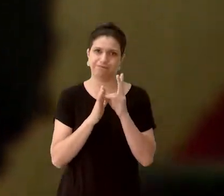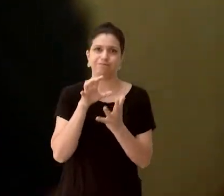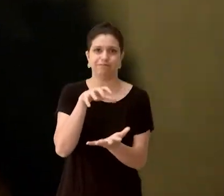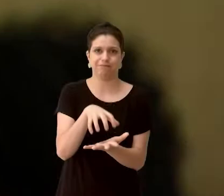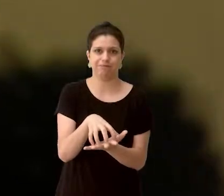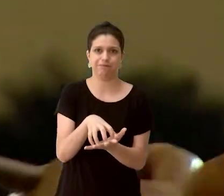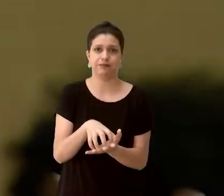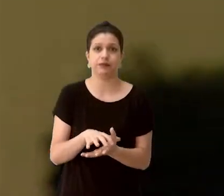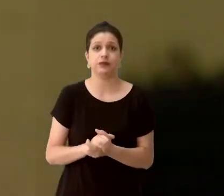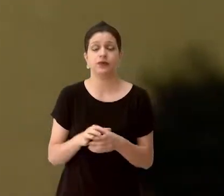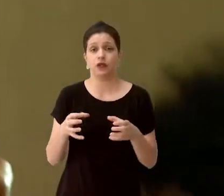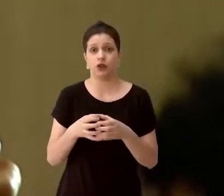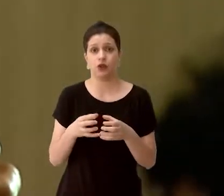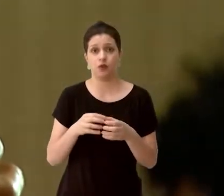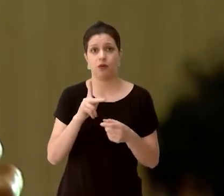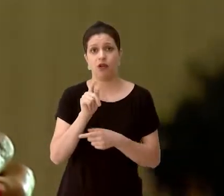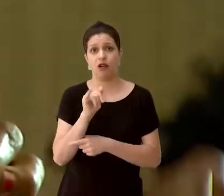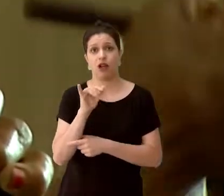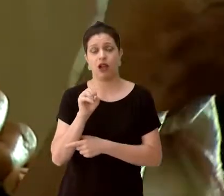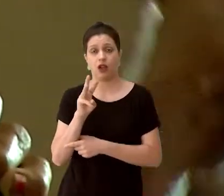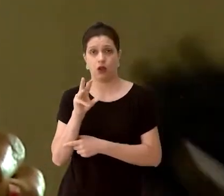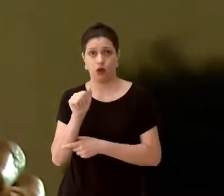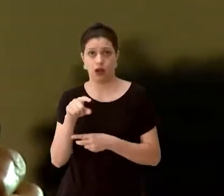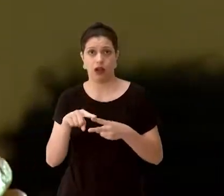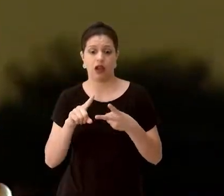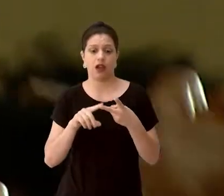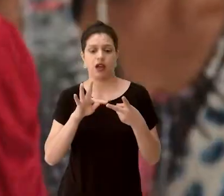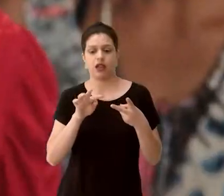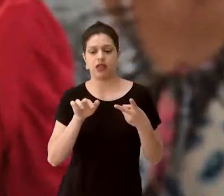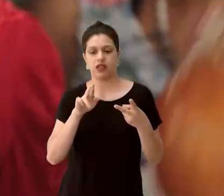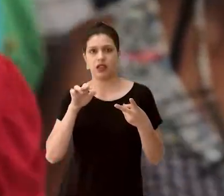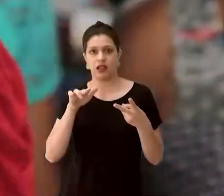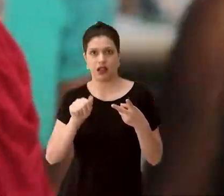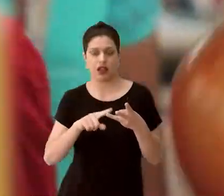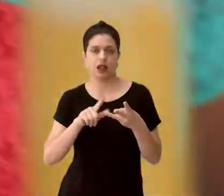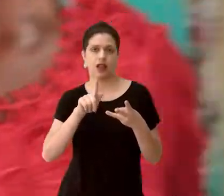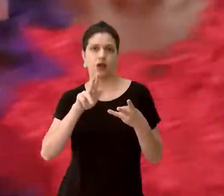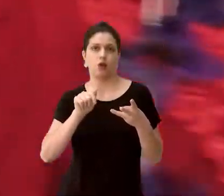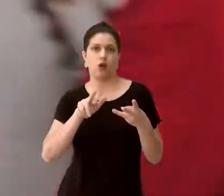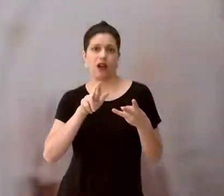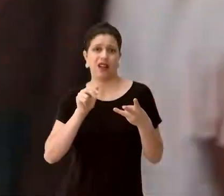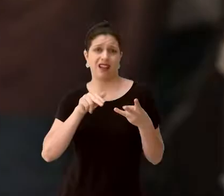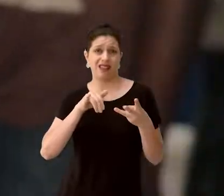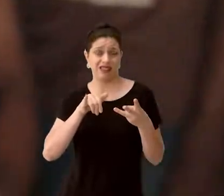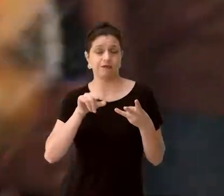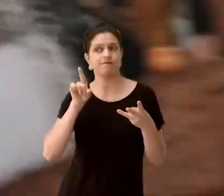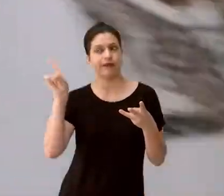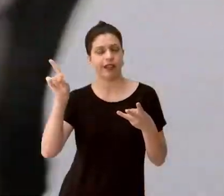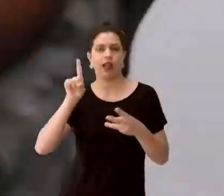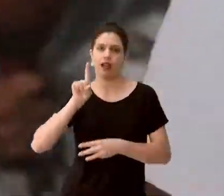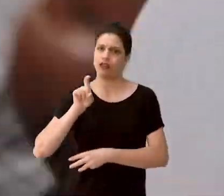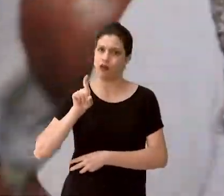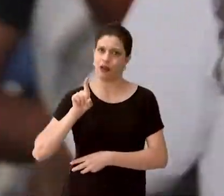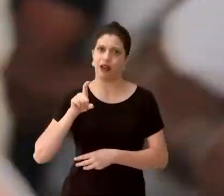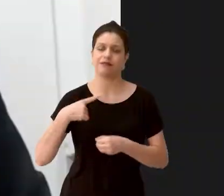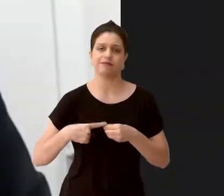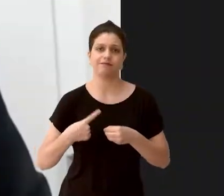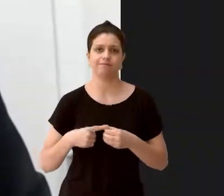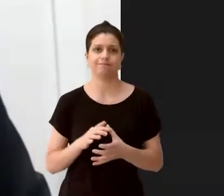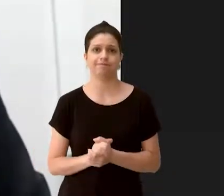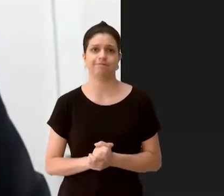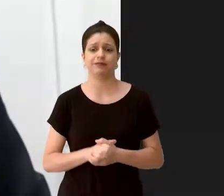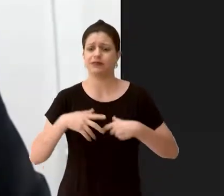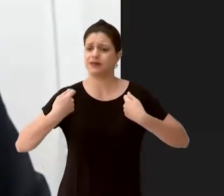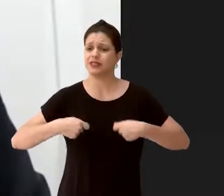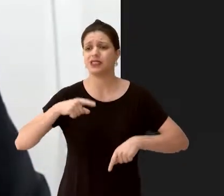casos de Covid. A maioria registrada entre os Kaiowá, Terena e Guarani, na Grande Dourados.